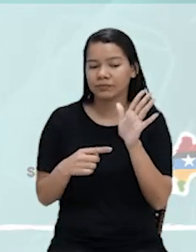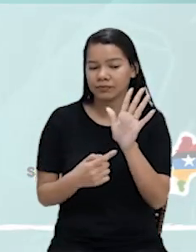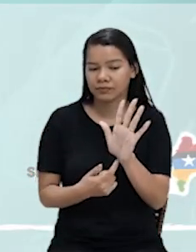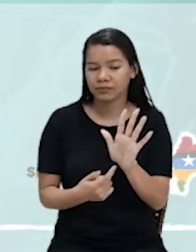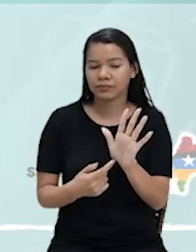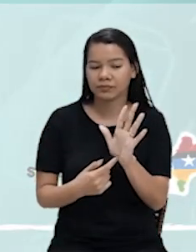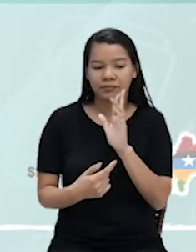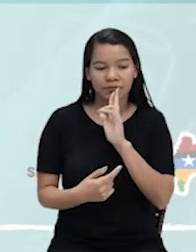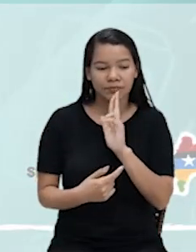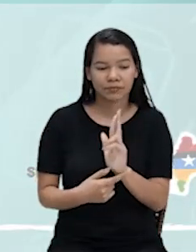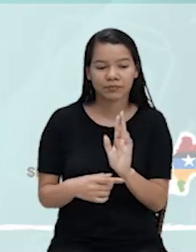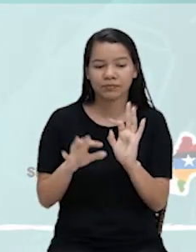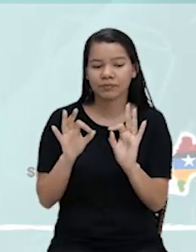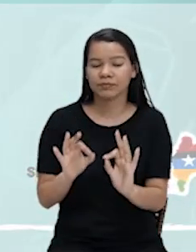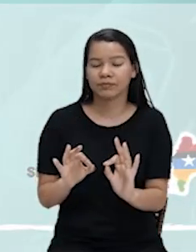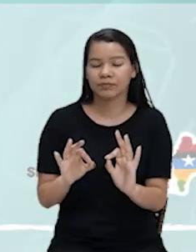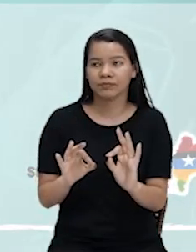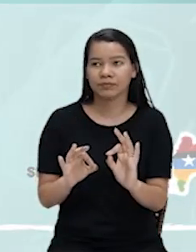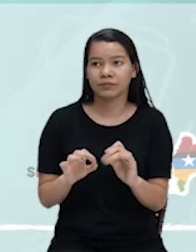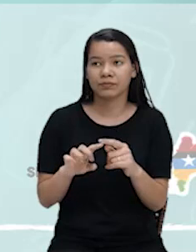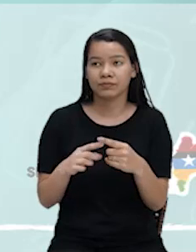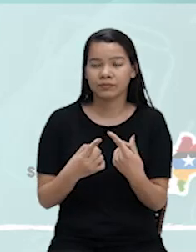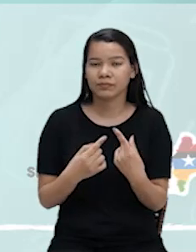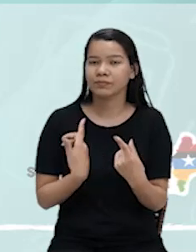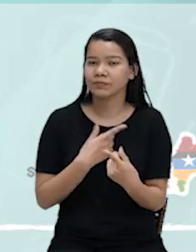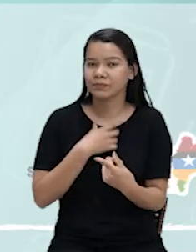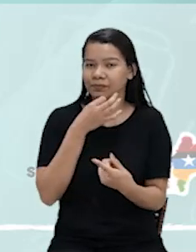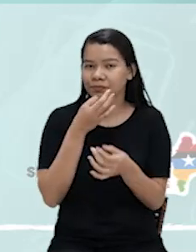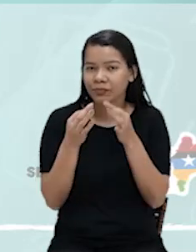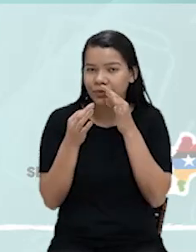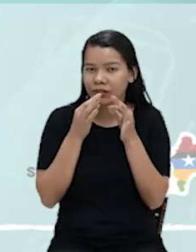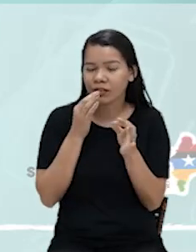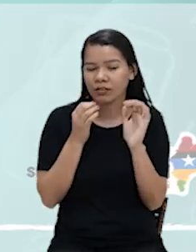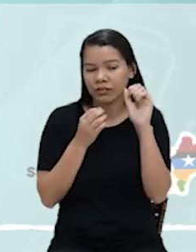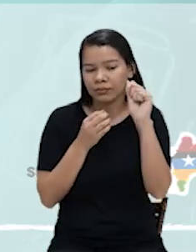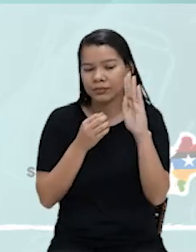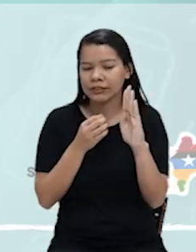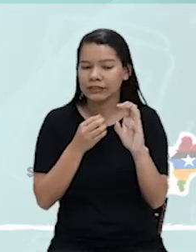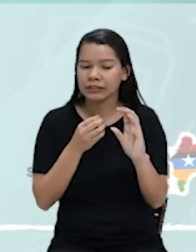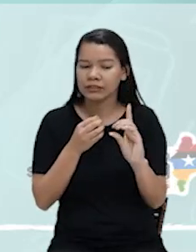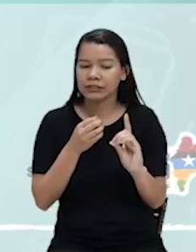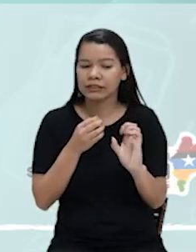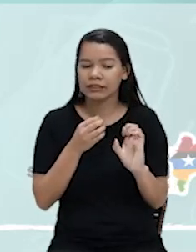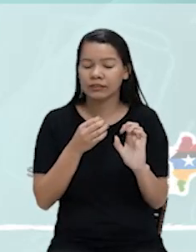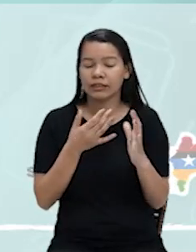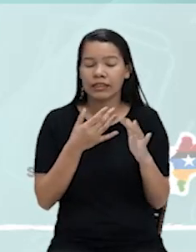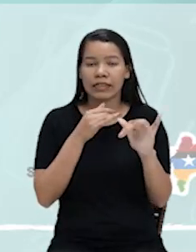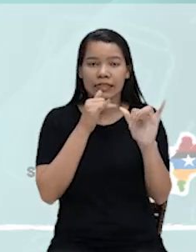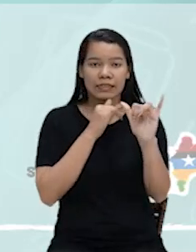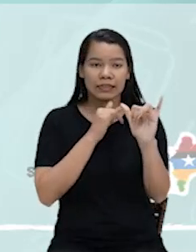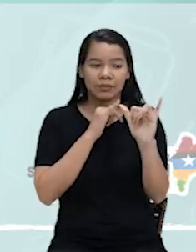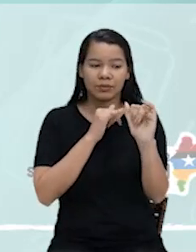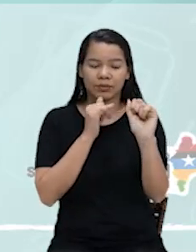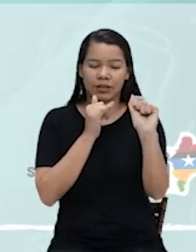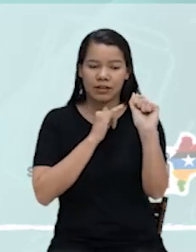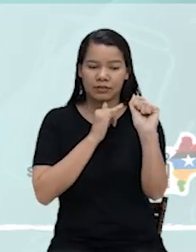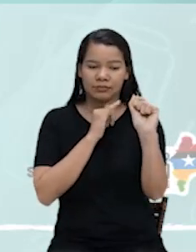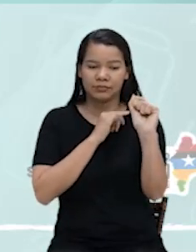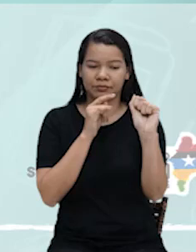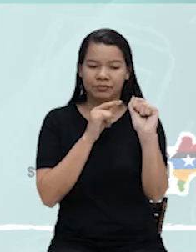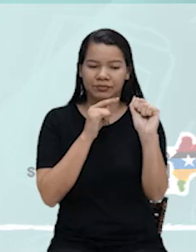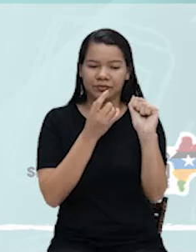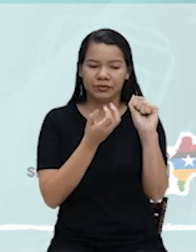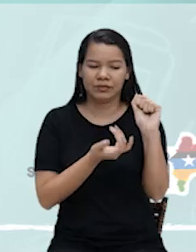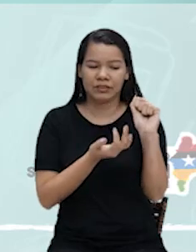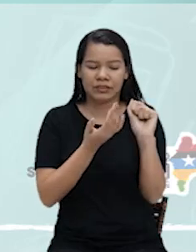resposta correta. Mas vamos comentar algumas alternativas. Olha só, a letra A queima de um fósforo.